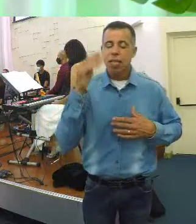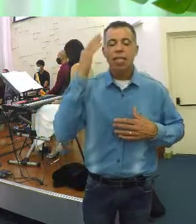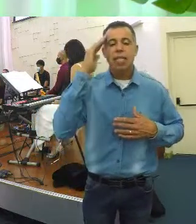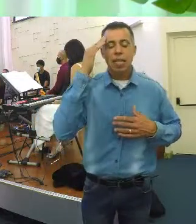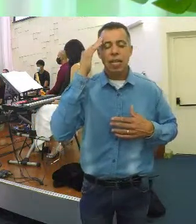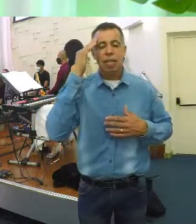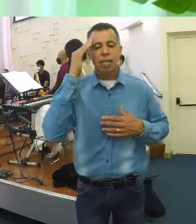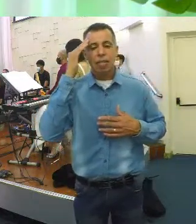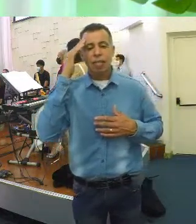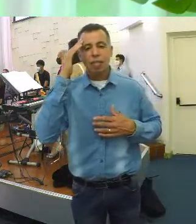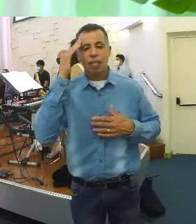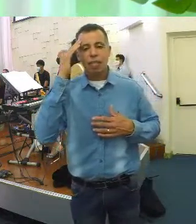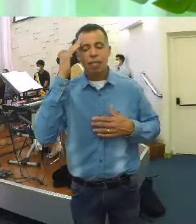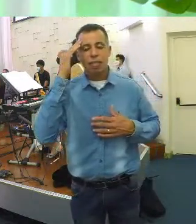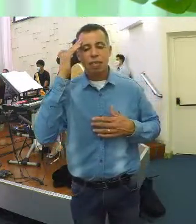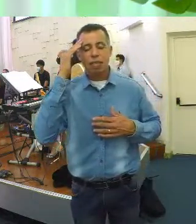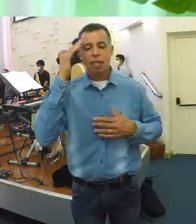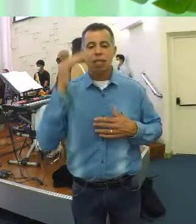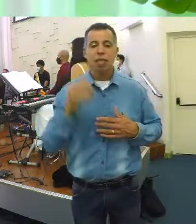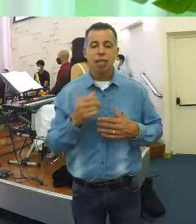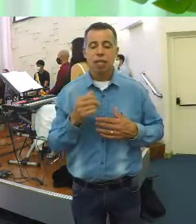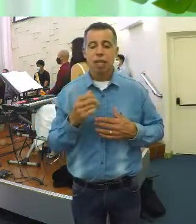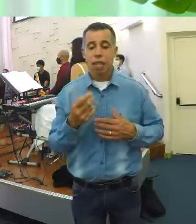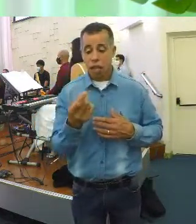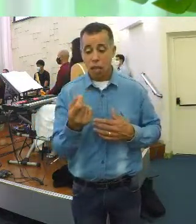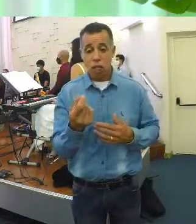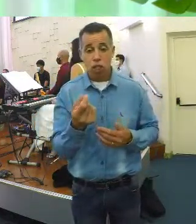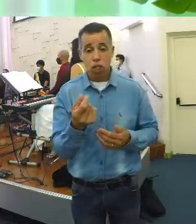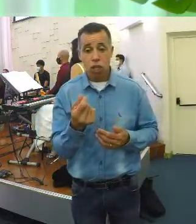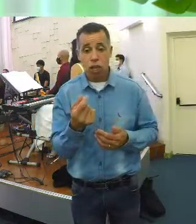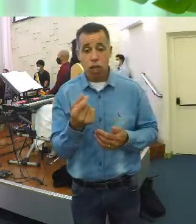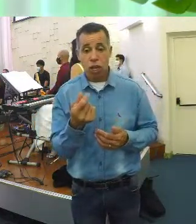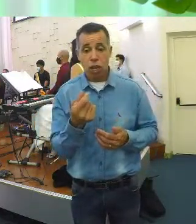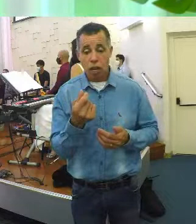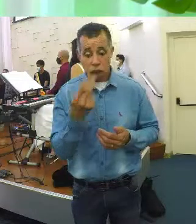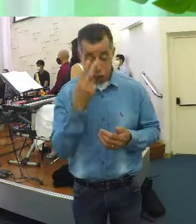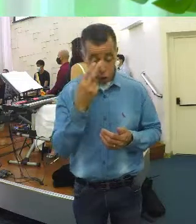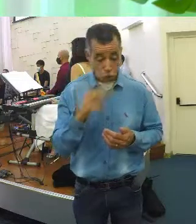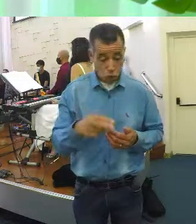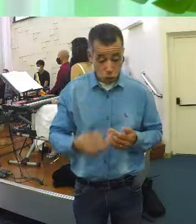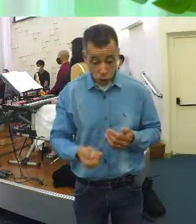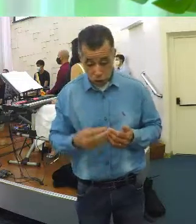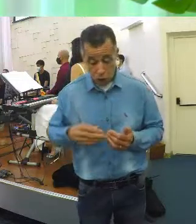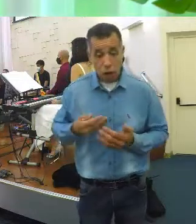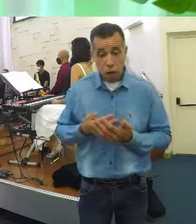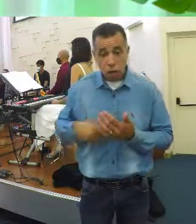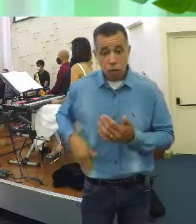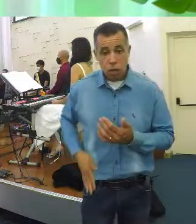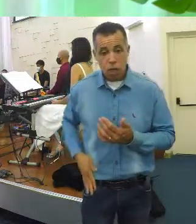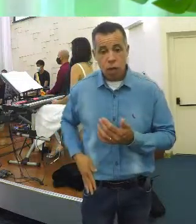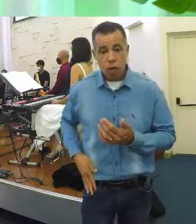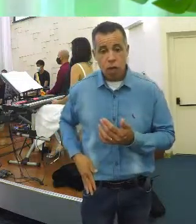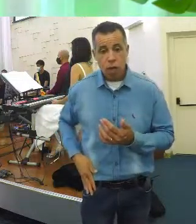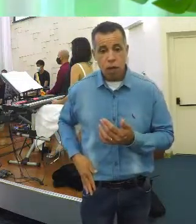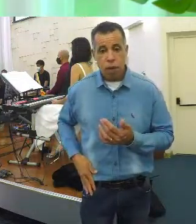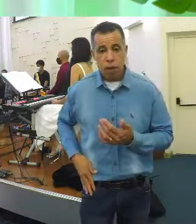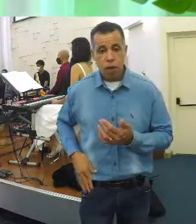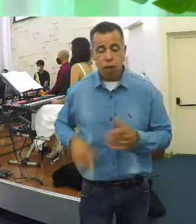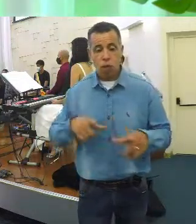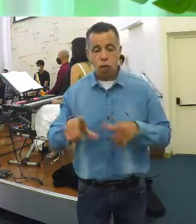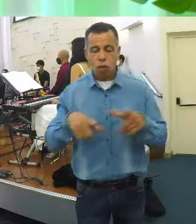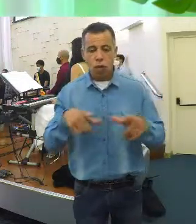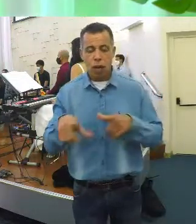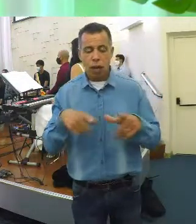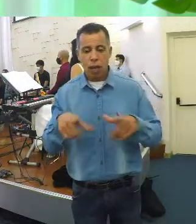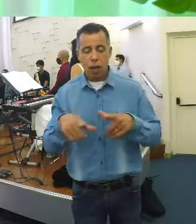ter recebido uma soma elevada de dinheiro, não ter sido promovido no emprego, não ter recebido